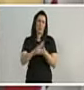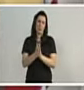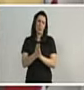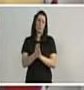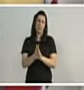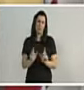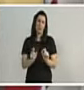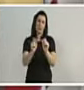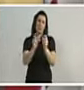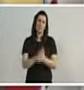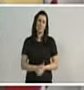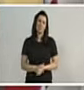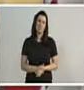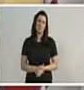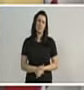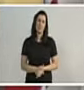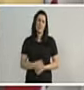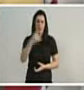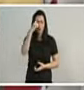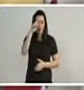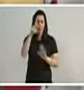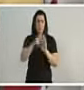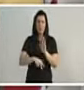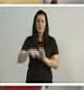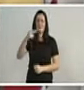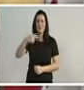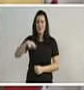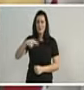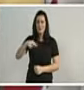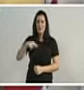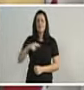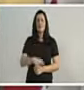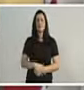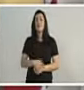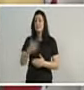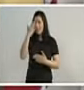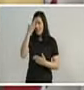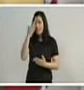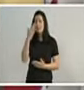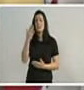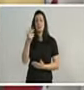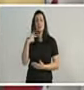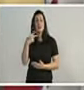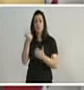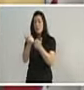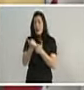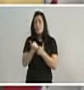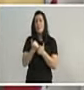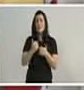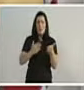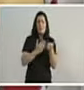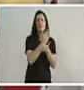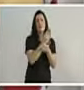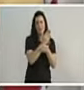infantil ea idéia do projeto novembro dourado na qual agradeceu o apoio dos colegas vereadores que aprovaram nesta casa é justamente